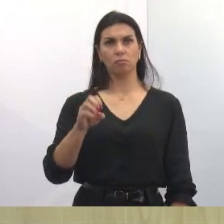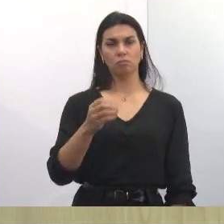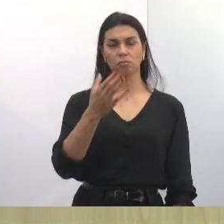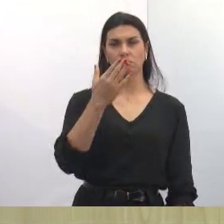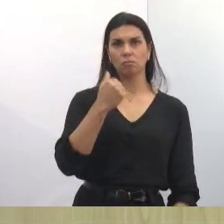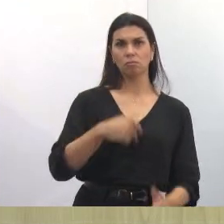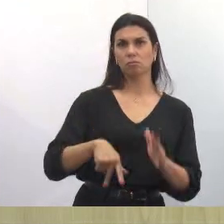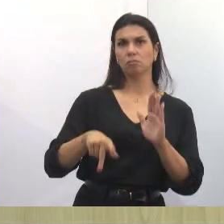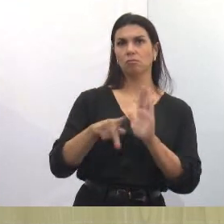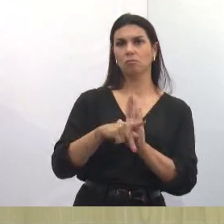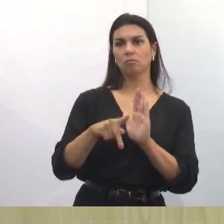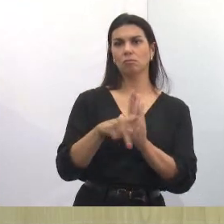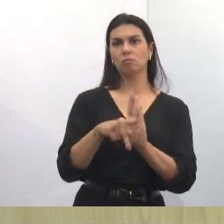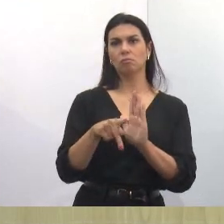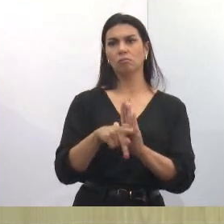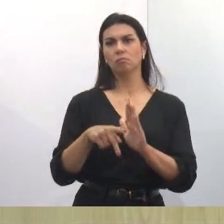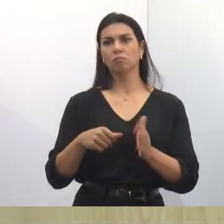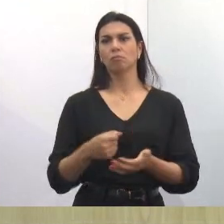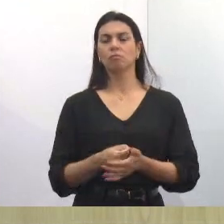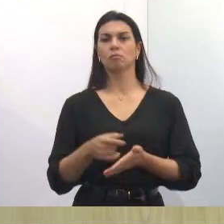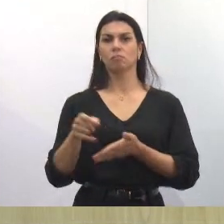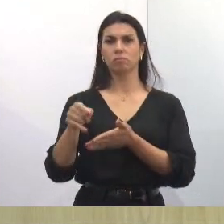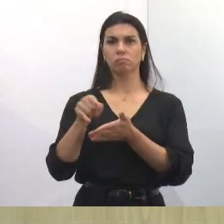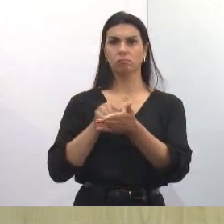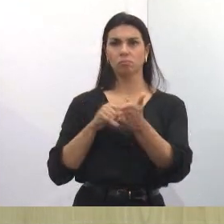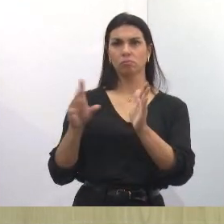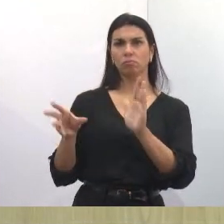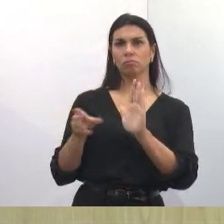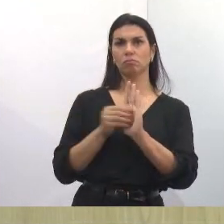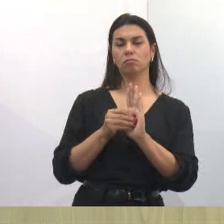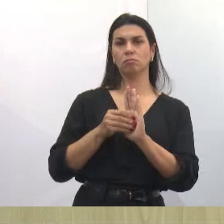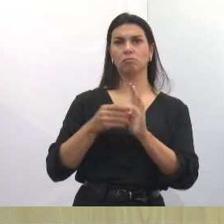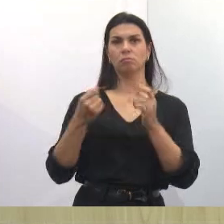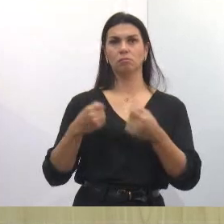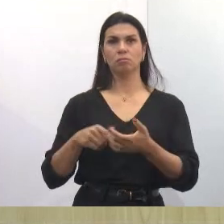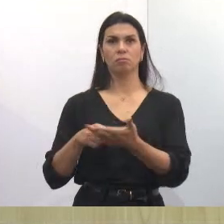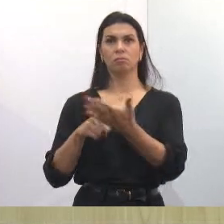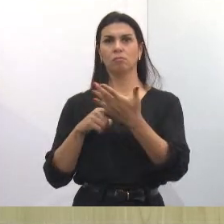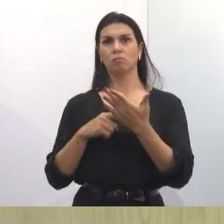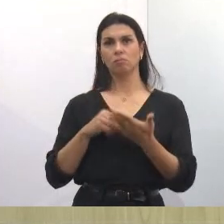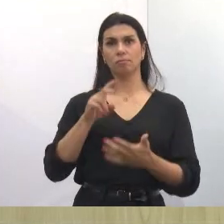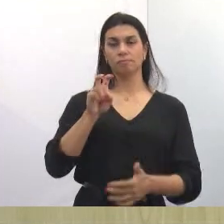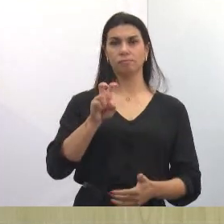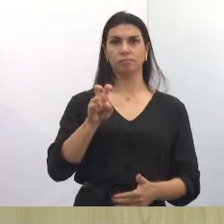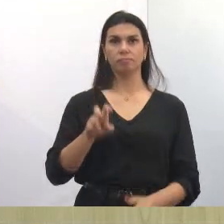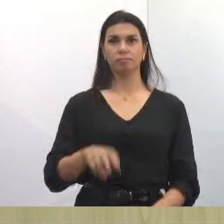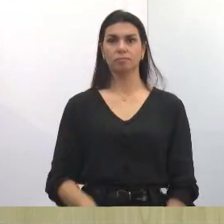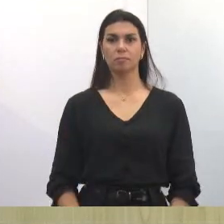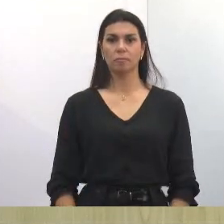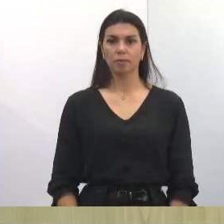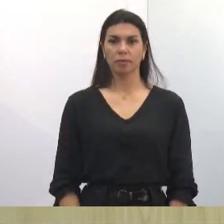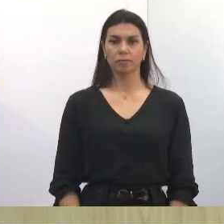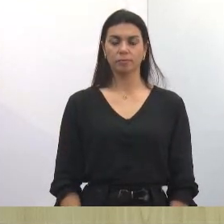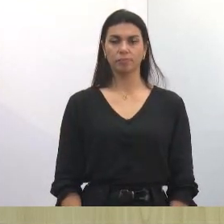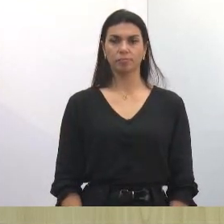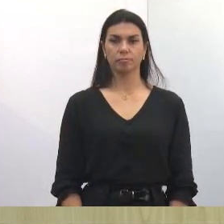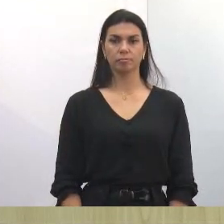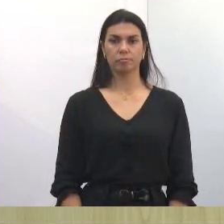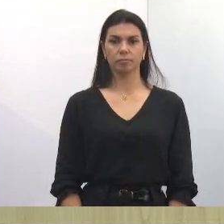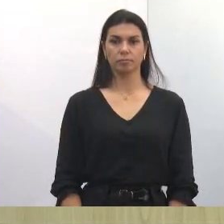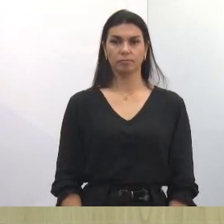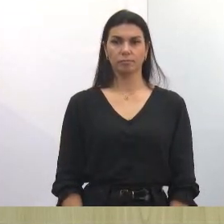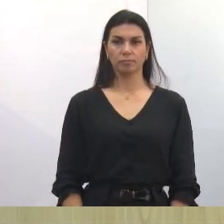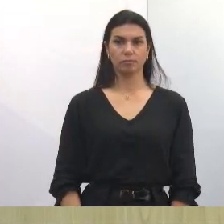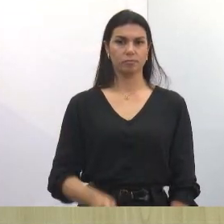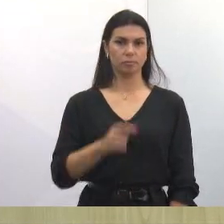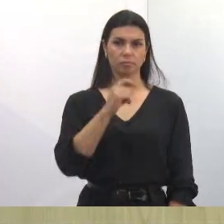Justificar e anexar documentos comprobatórios. 5. Levando-se em consideração que